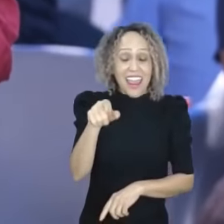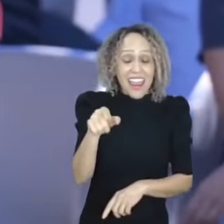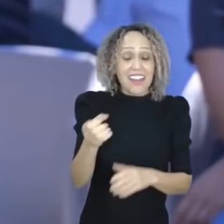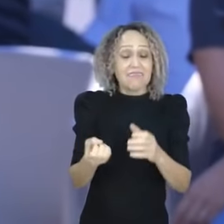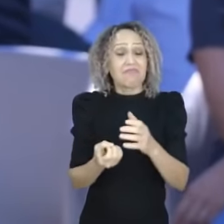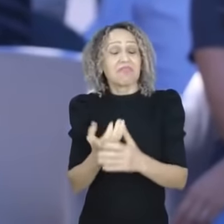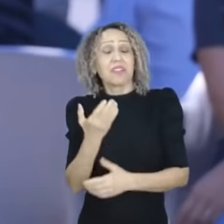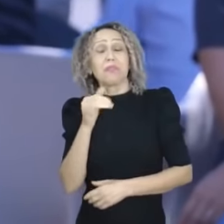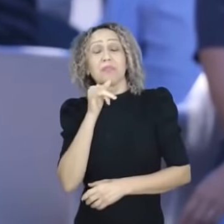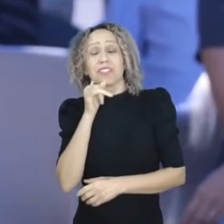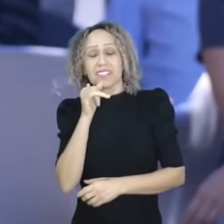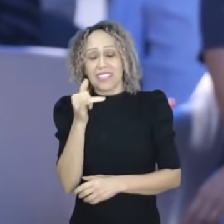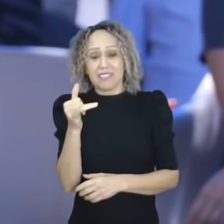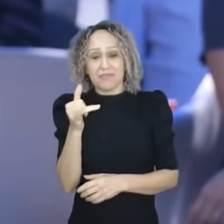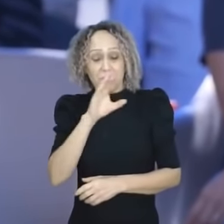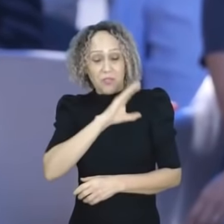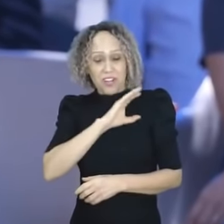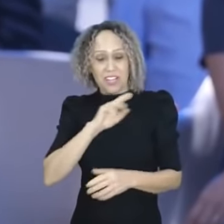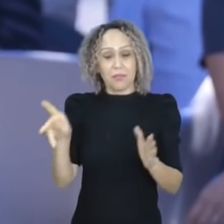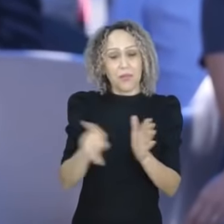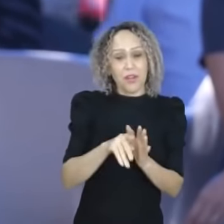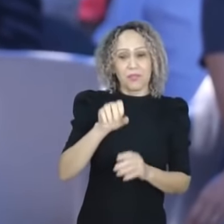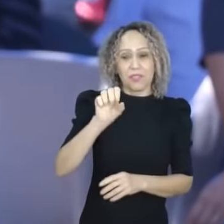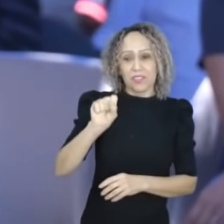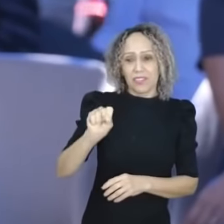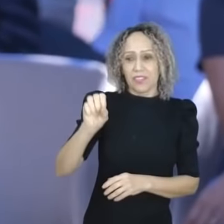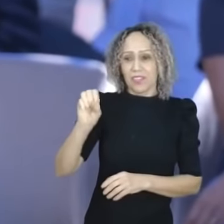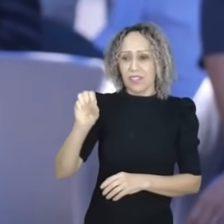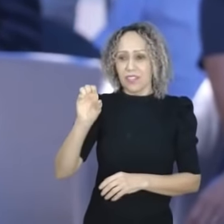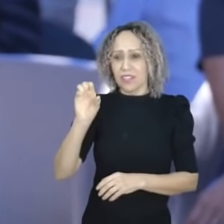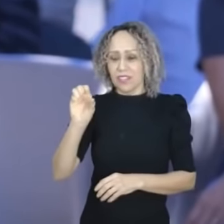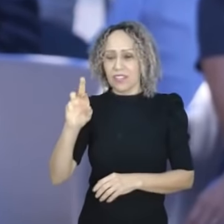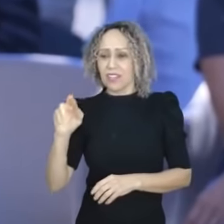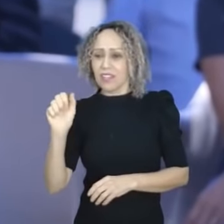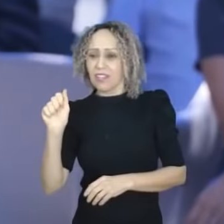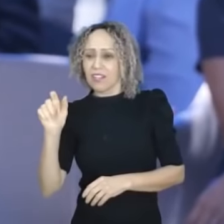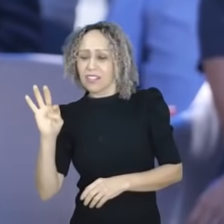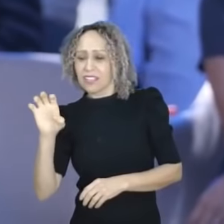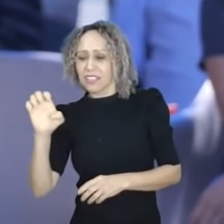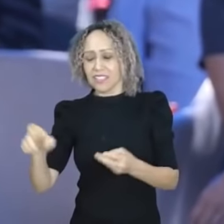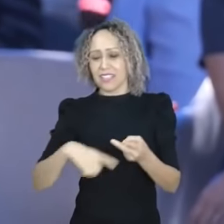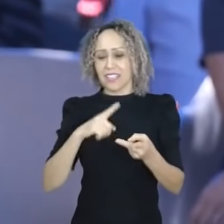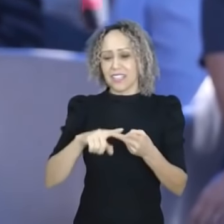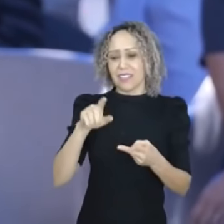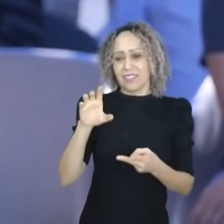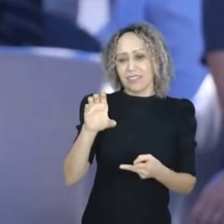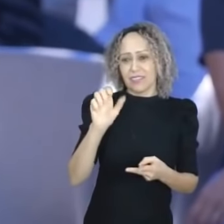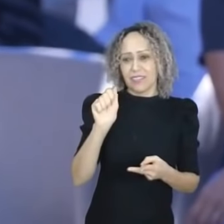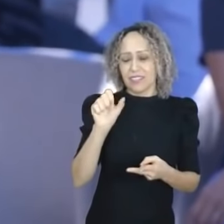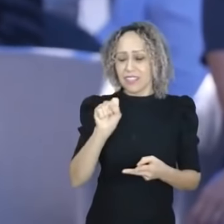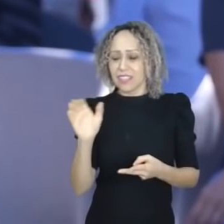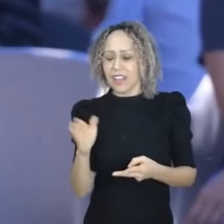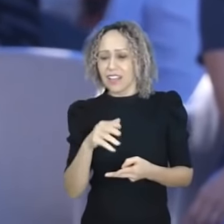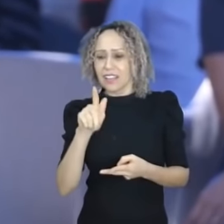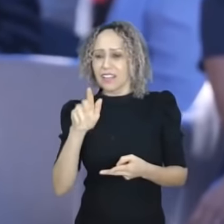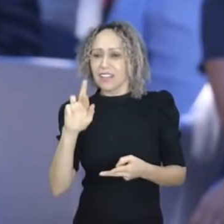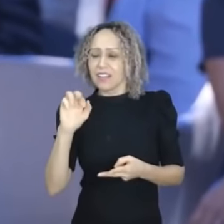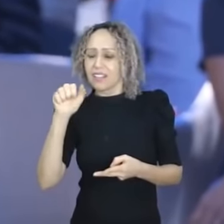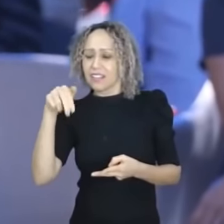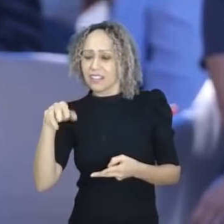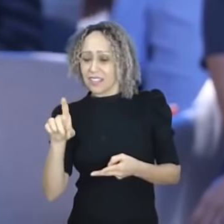companheiro, o Adilson Monteiro Alves, que está aqui na frente. Meus parabéns, obrigado por ter vindo a esse ato,